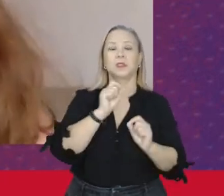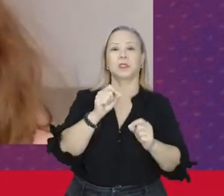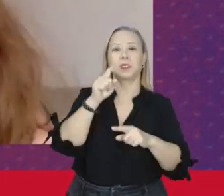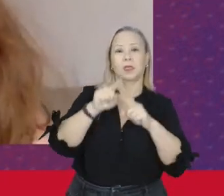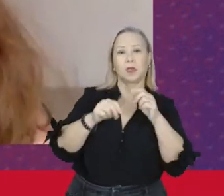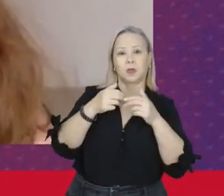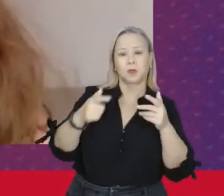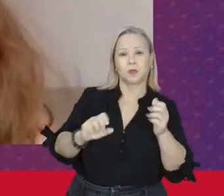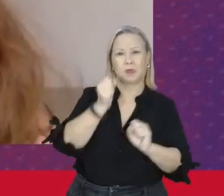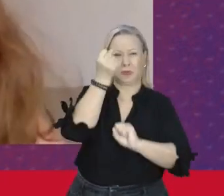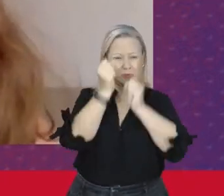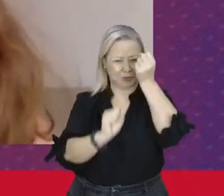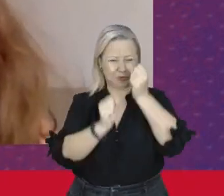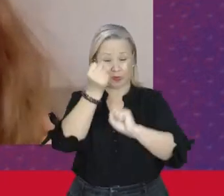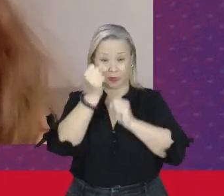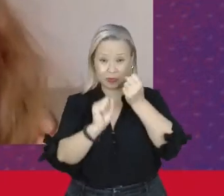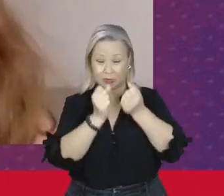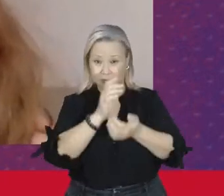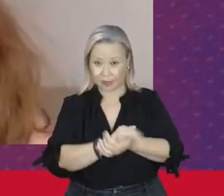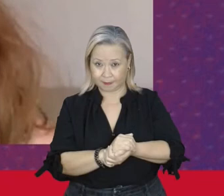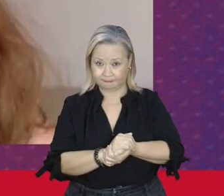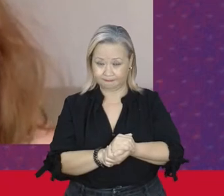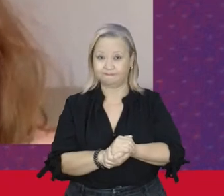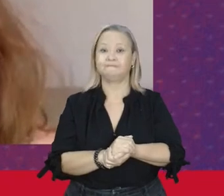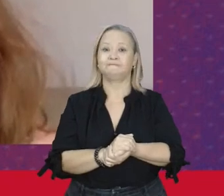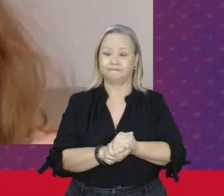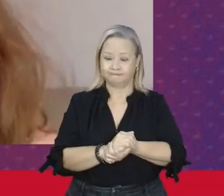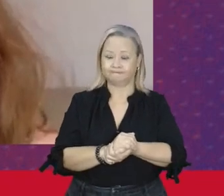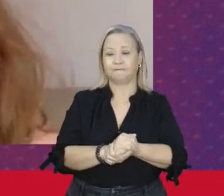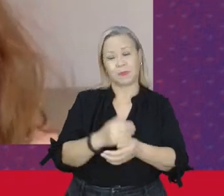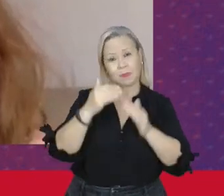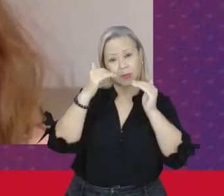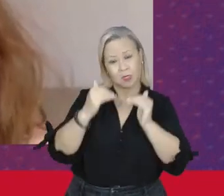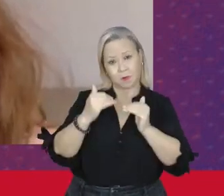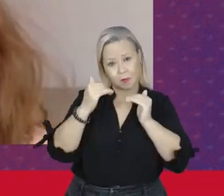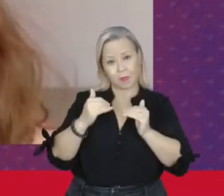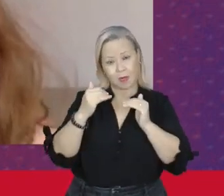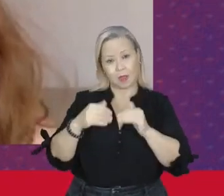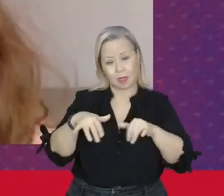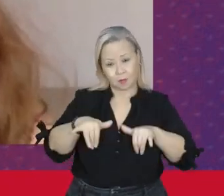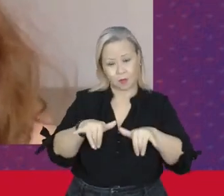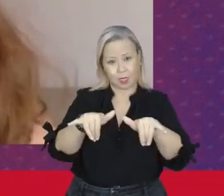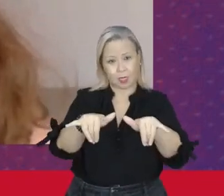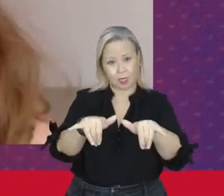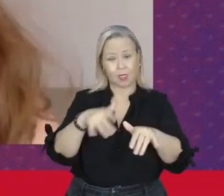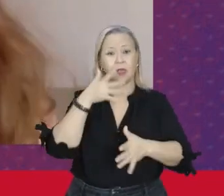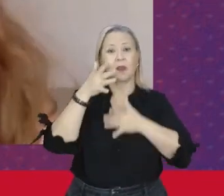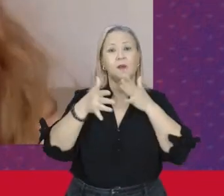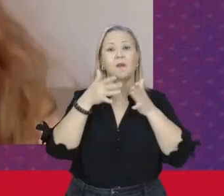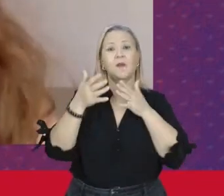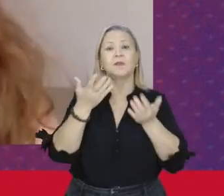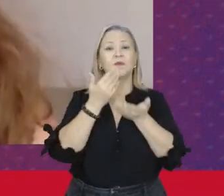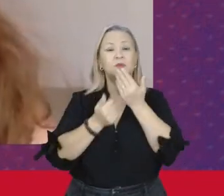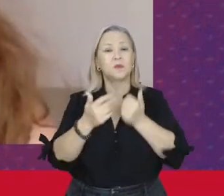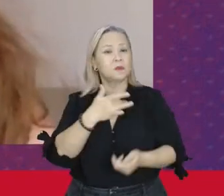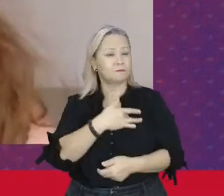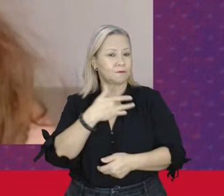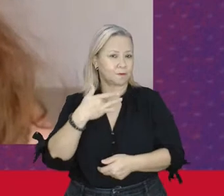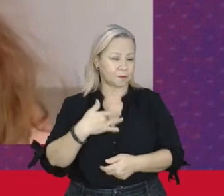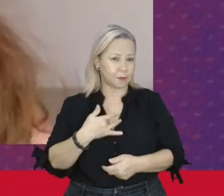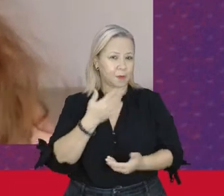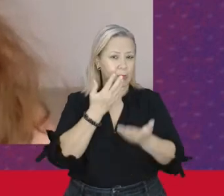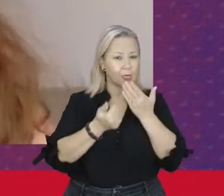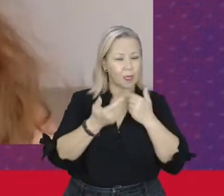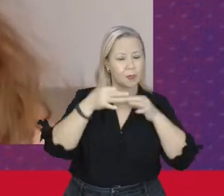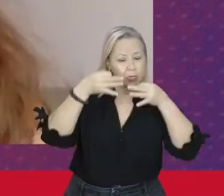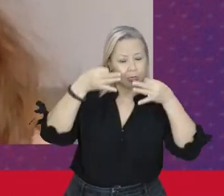produtos ultraprocessados, né, que são, de fato, cada vez mais baratos no supermercado. Estamos falando de comida saudável, né, de